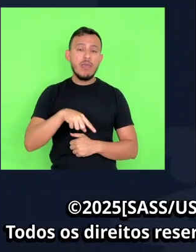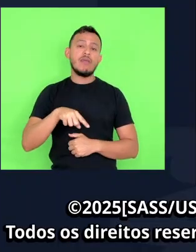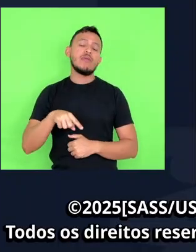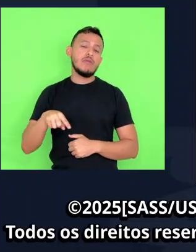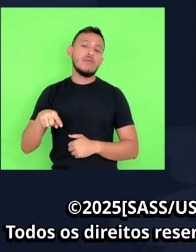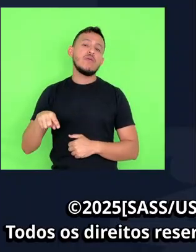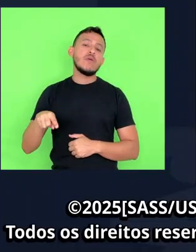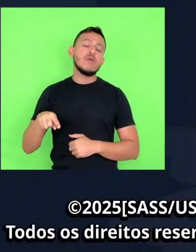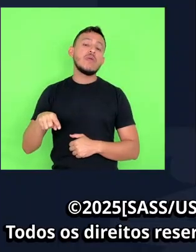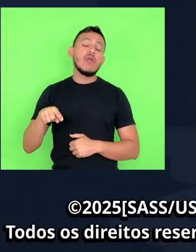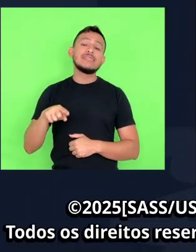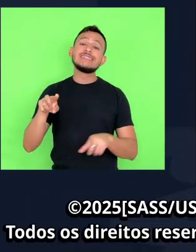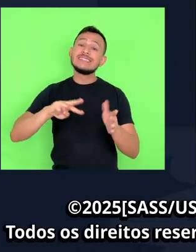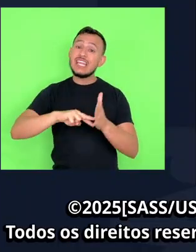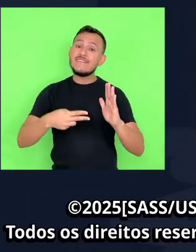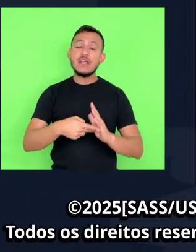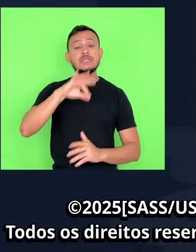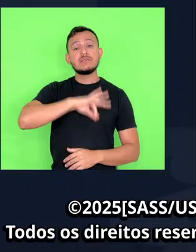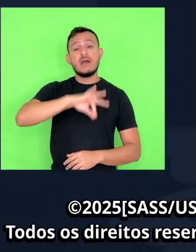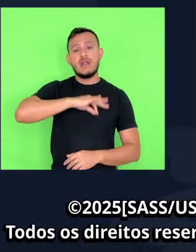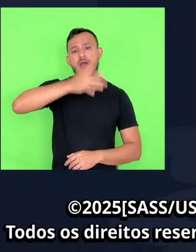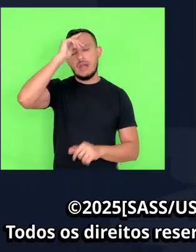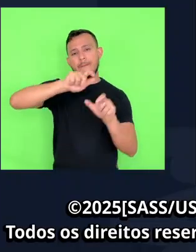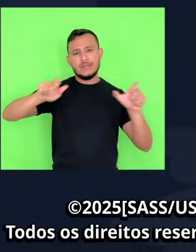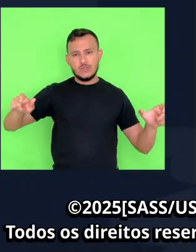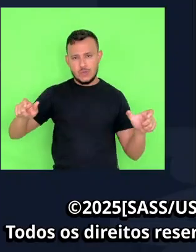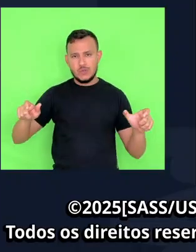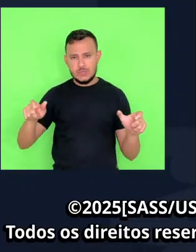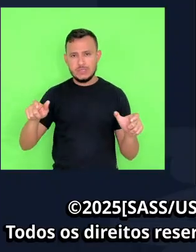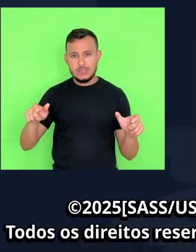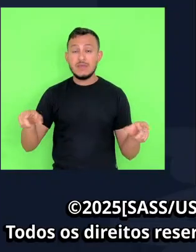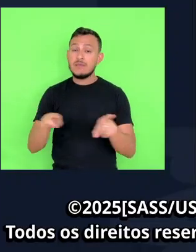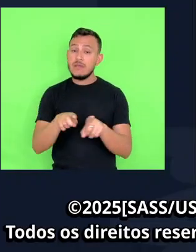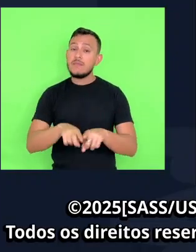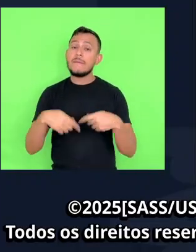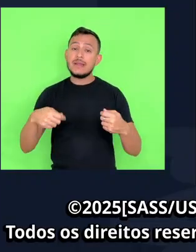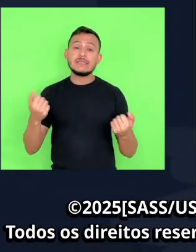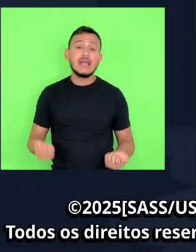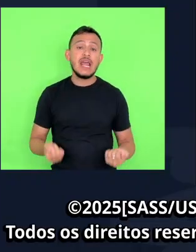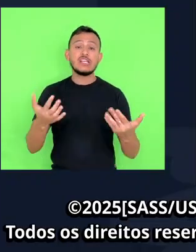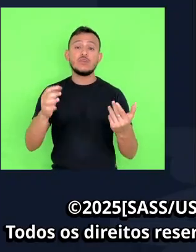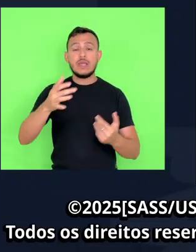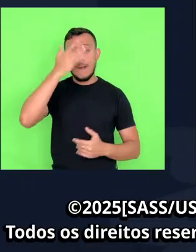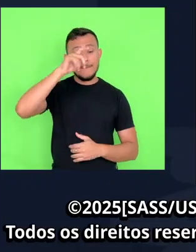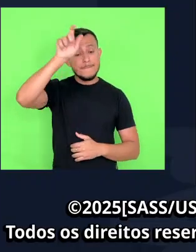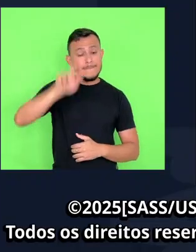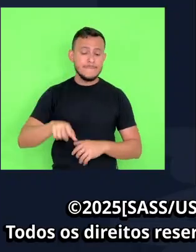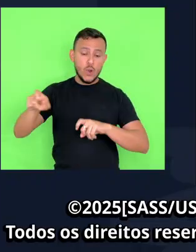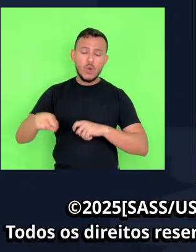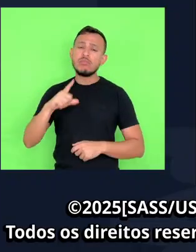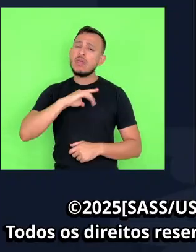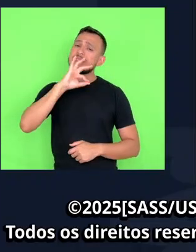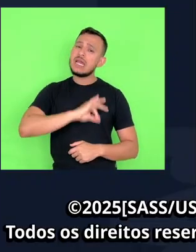de renda, né? E temos também que garantir que o produtor tenha